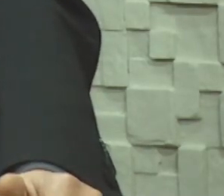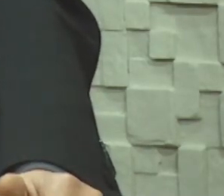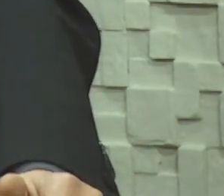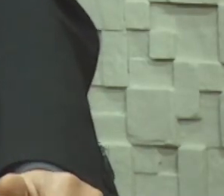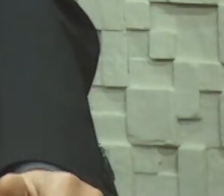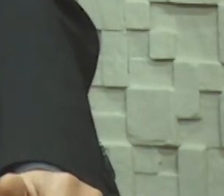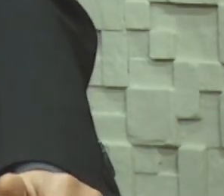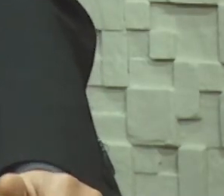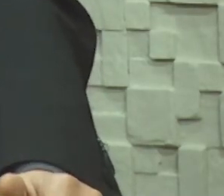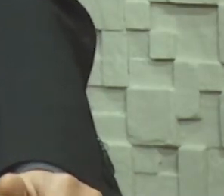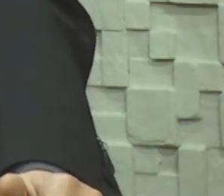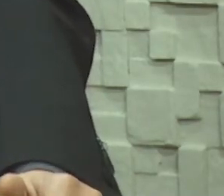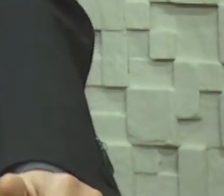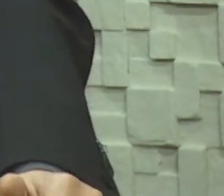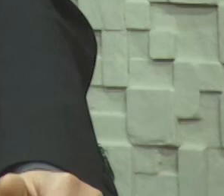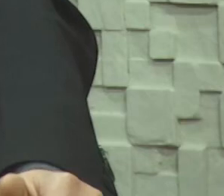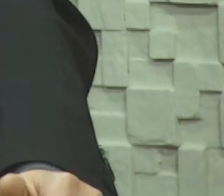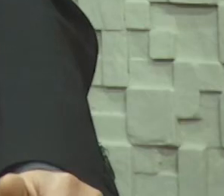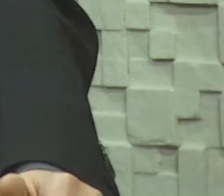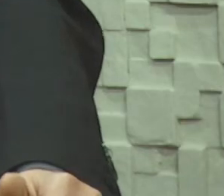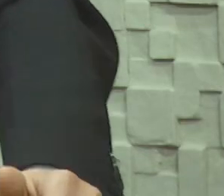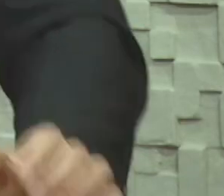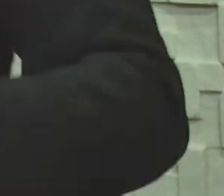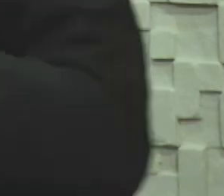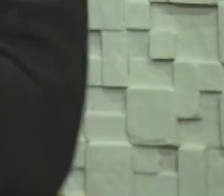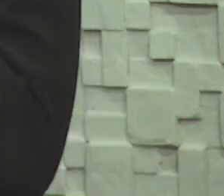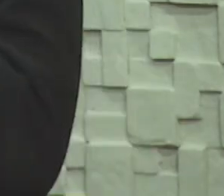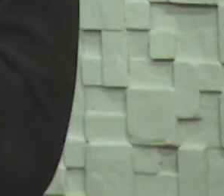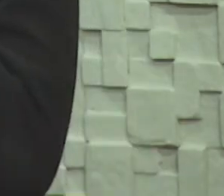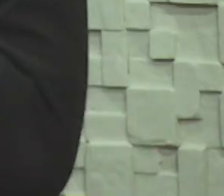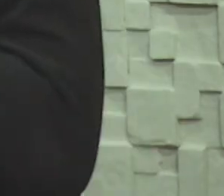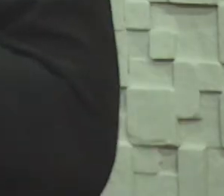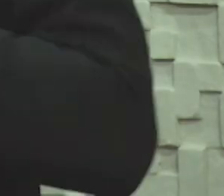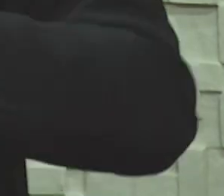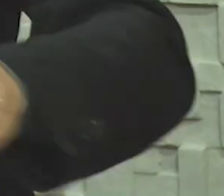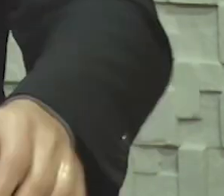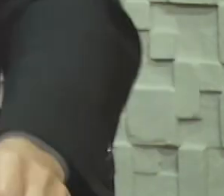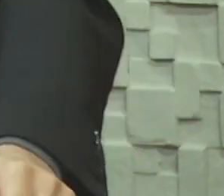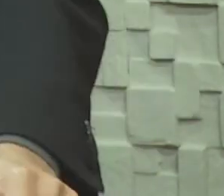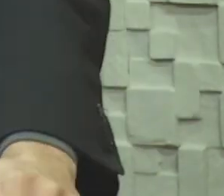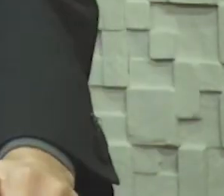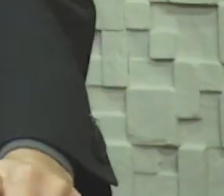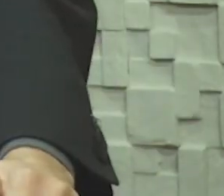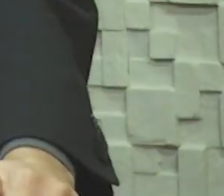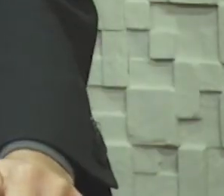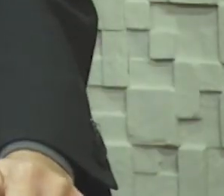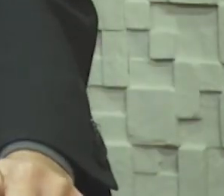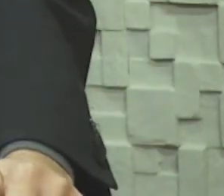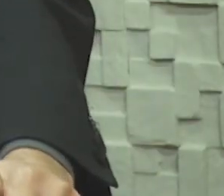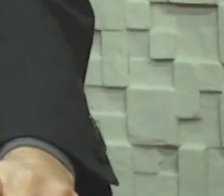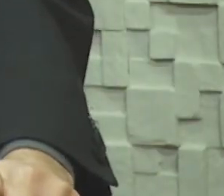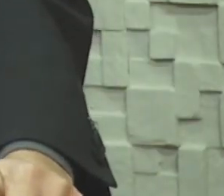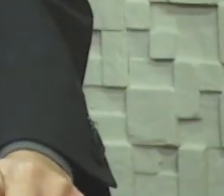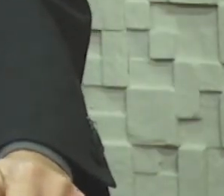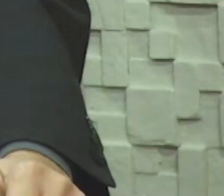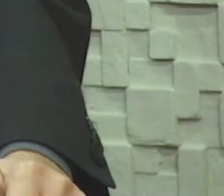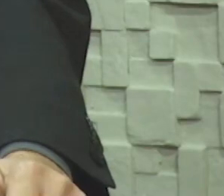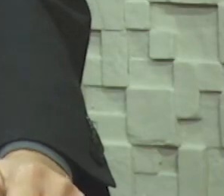congênito já passou por oito cirurgias um cateterismo tem implante de válvula mitral mecânica e válvula